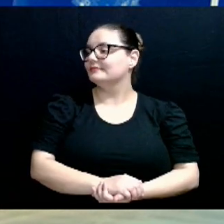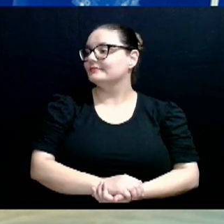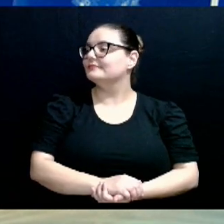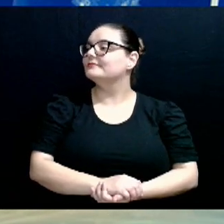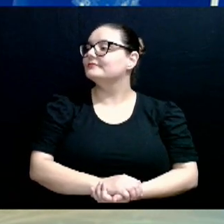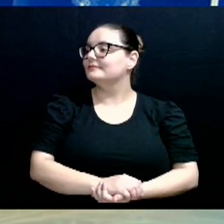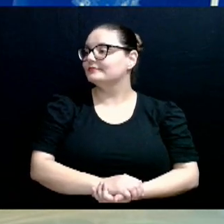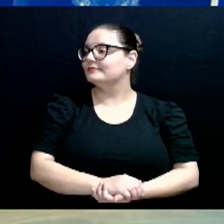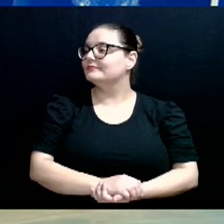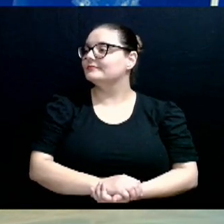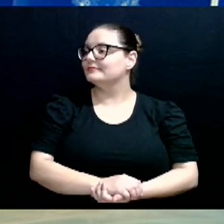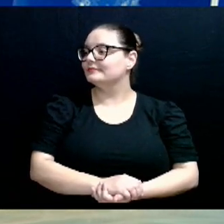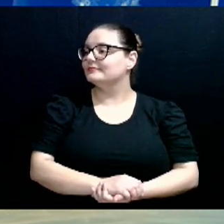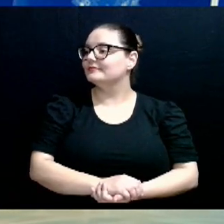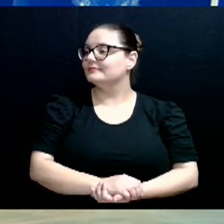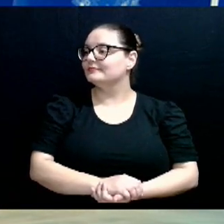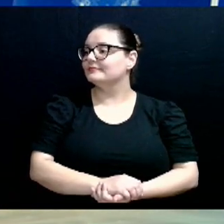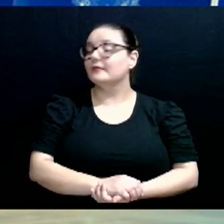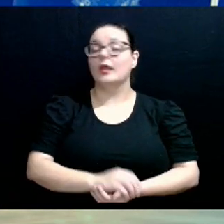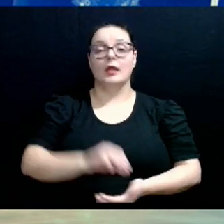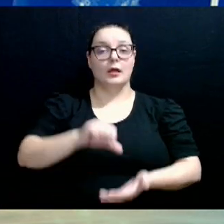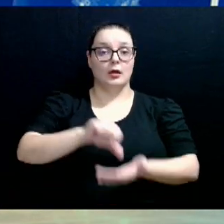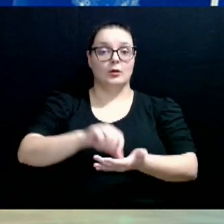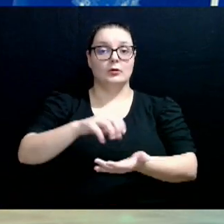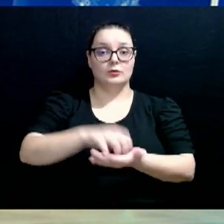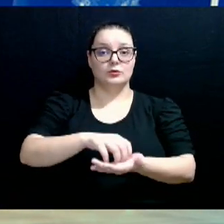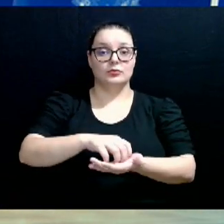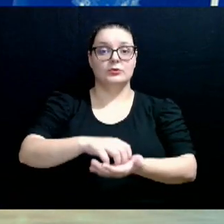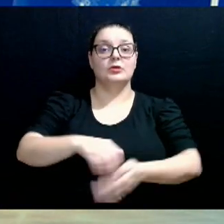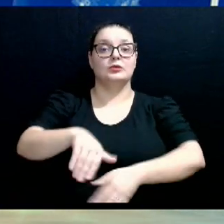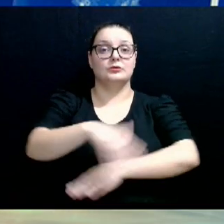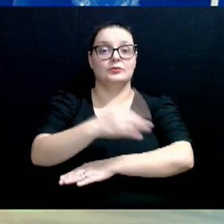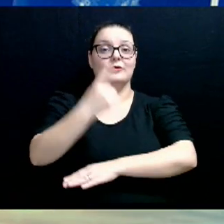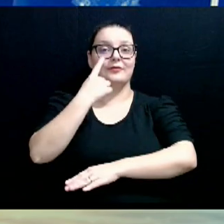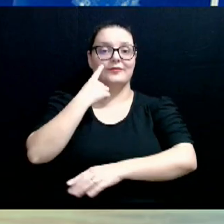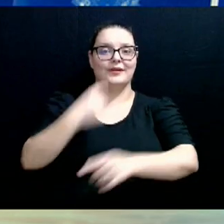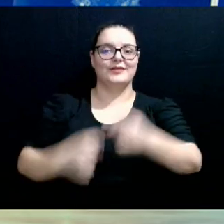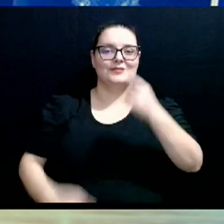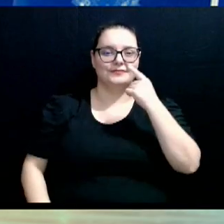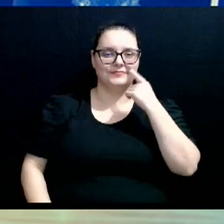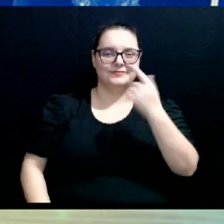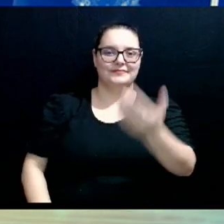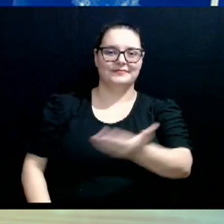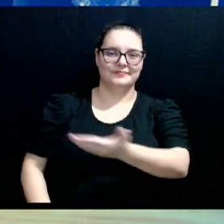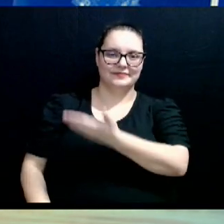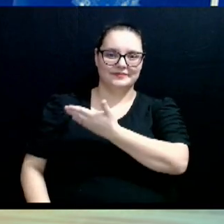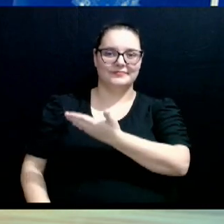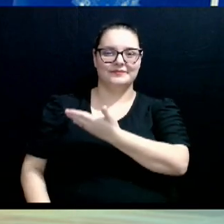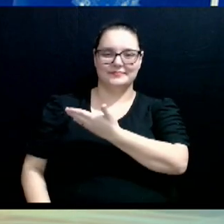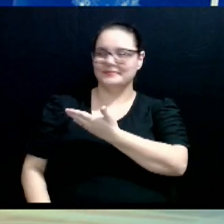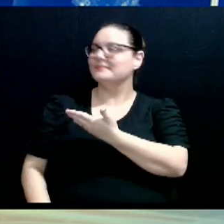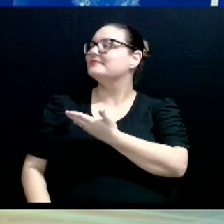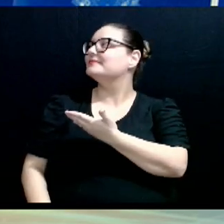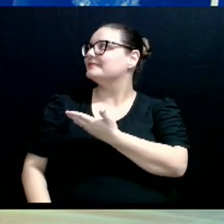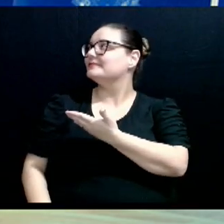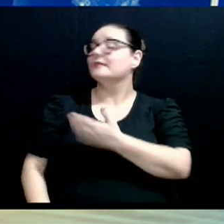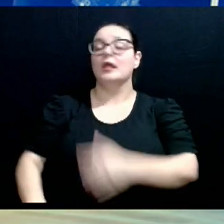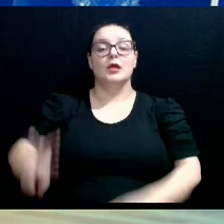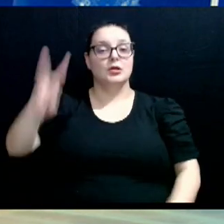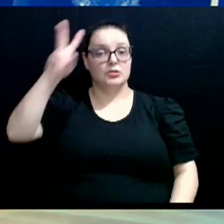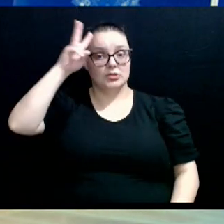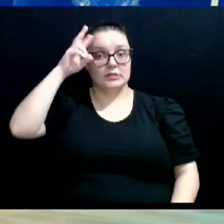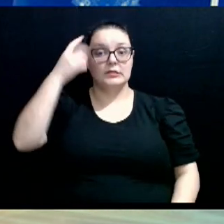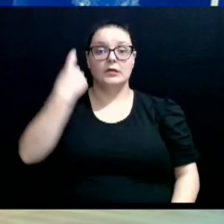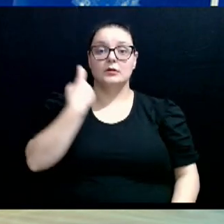cidadão.campinas.sp.gov.br. A unidade do centro fica na Avenida Campos Sales, número 427, de segunda a sexta-feira,